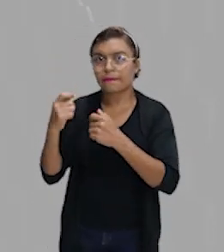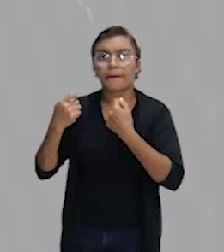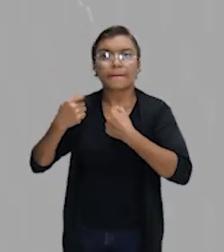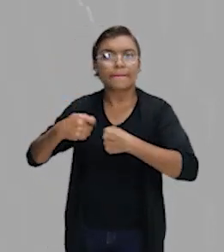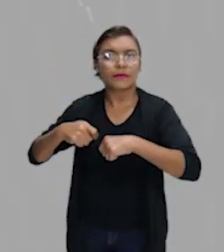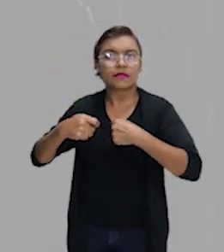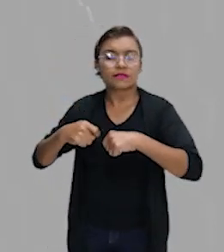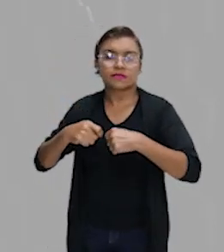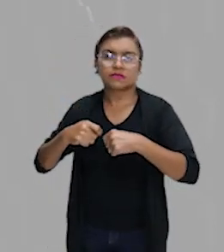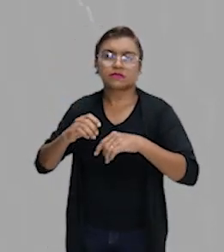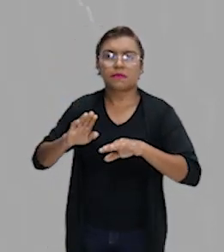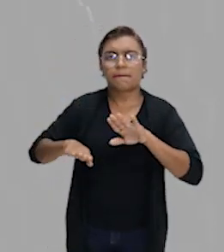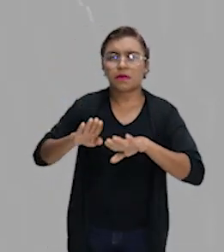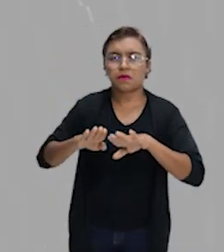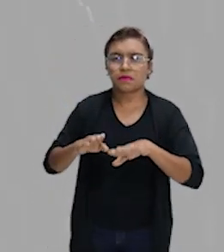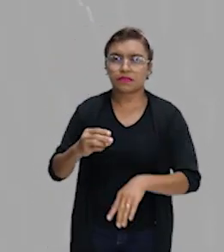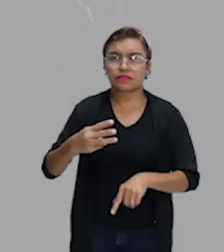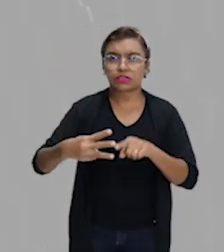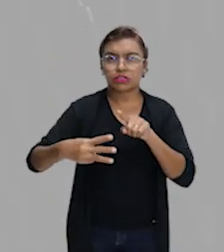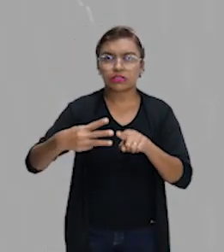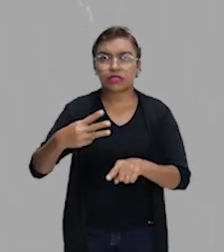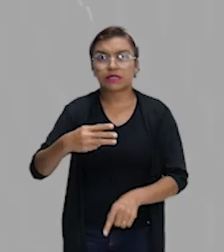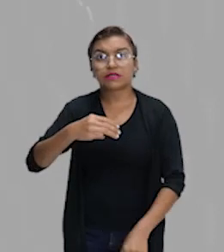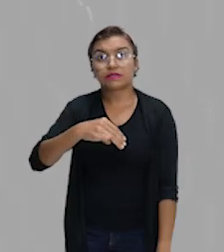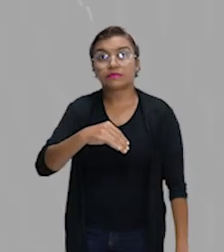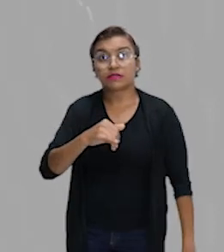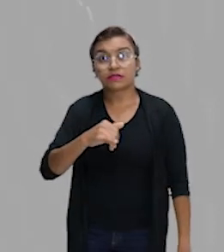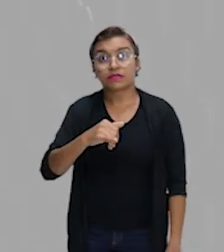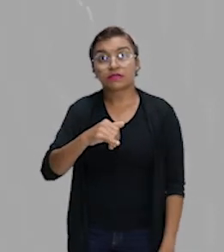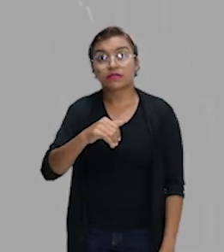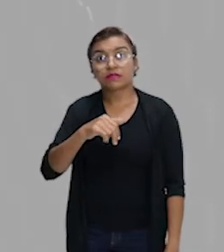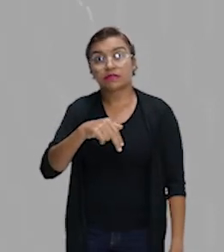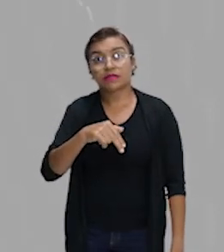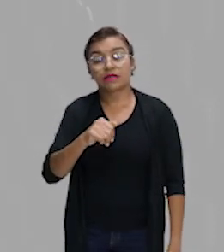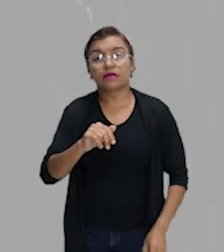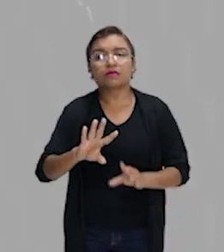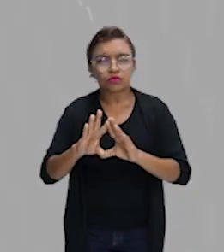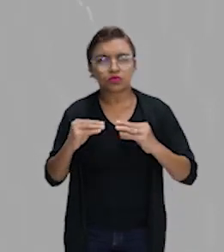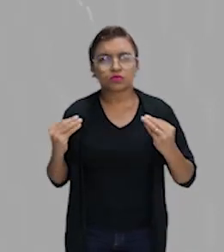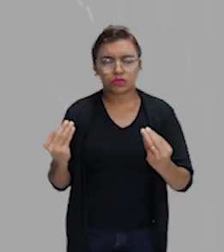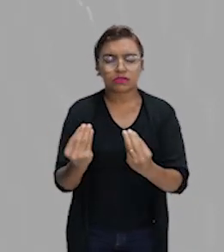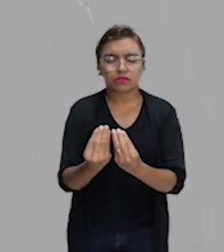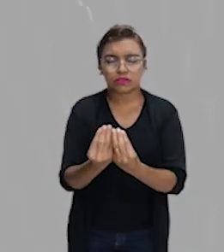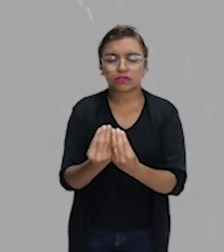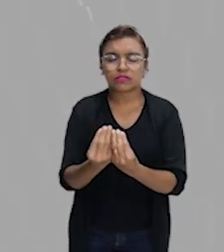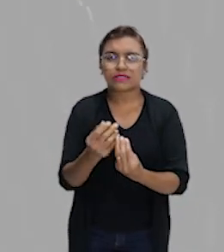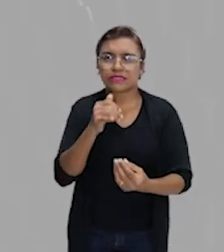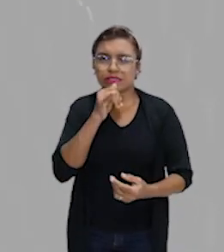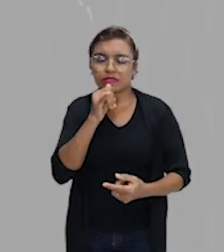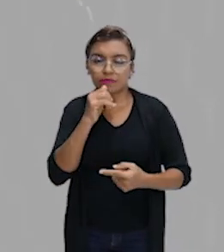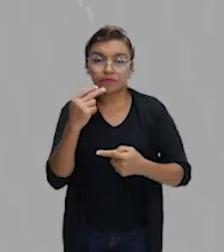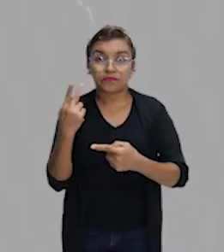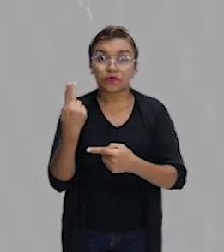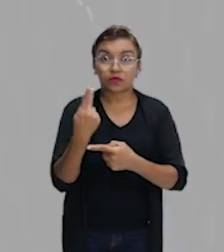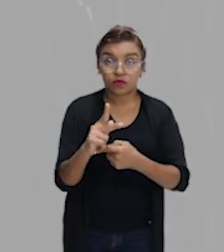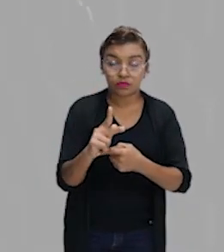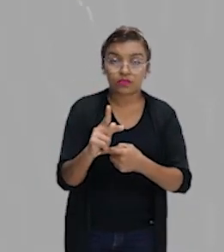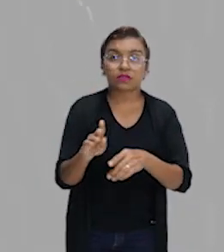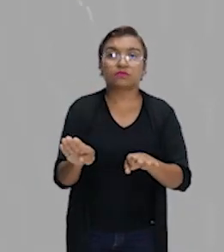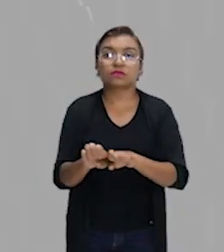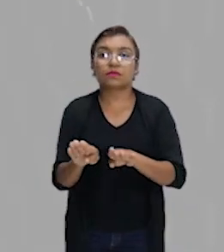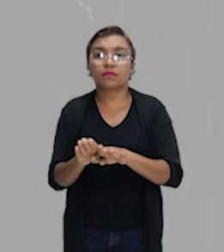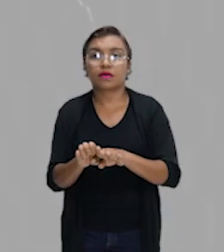basicamente de três minerais, de três substâncias: o nitrogênio, o